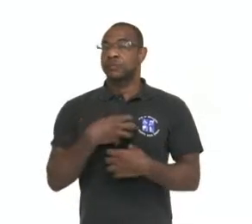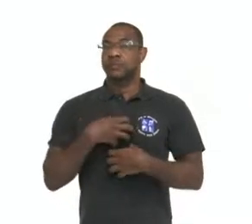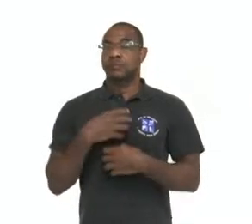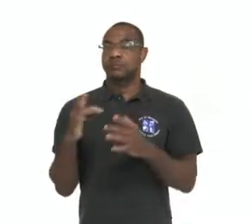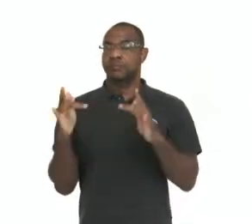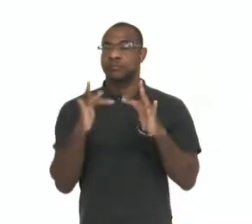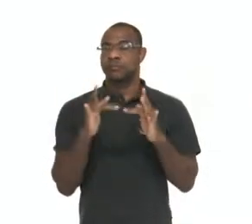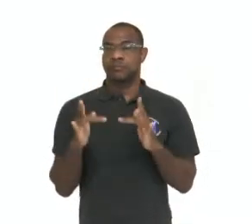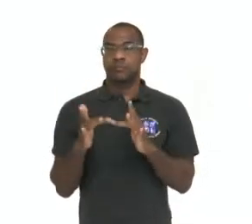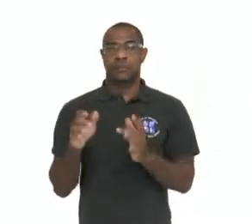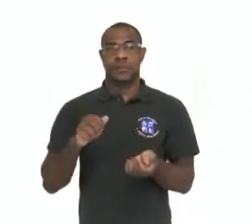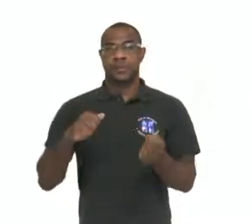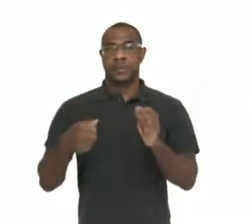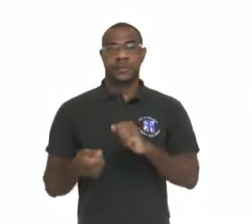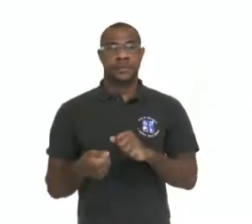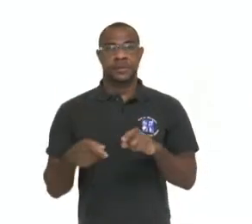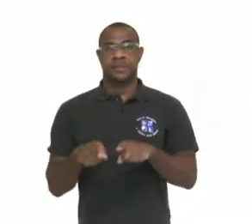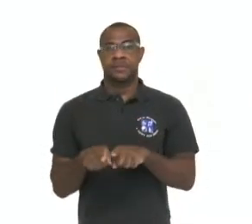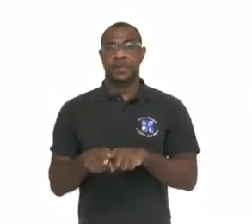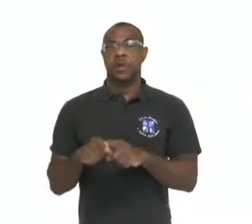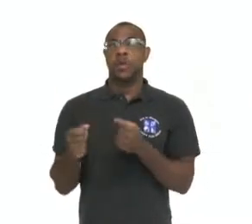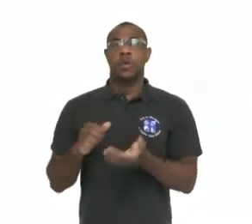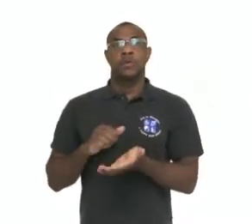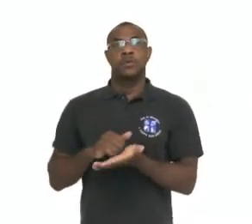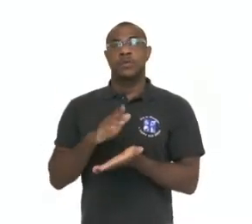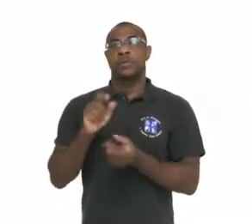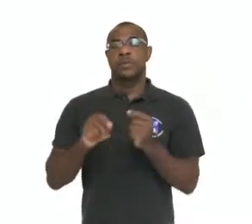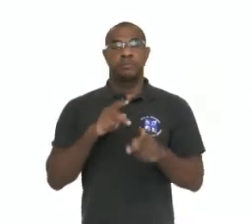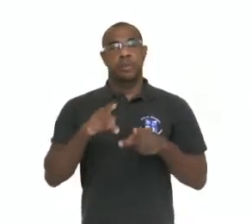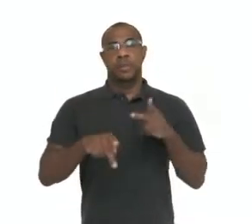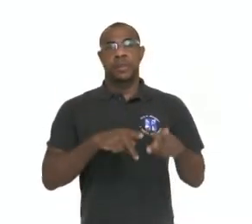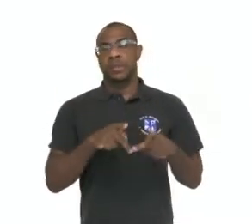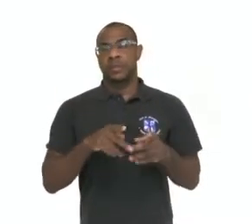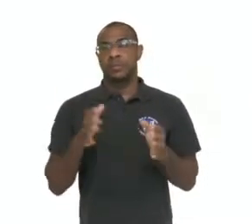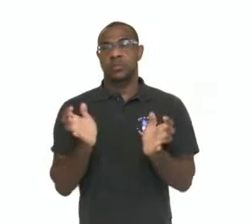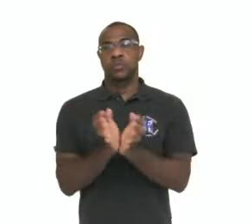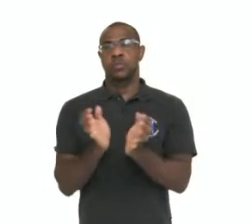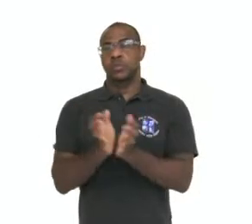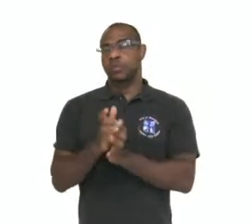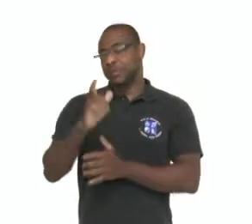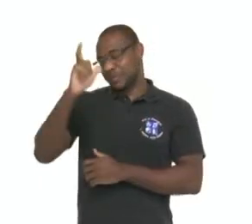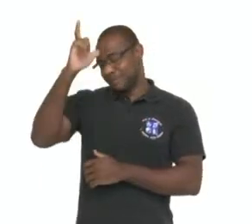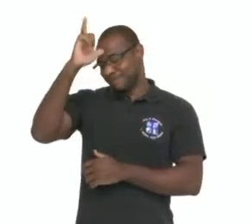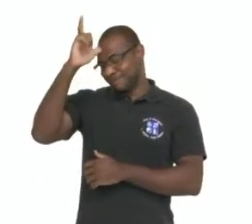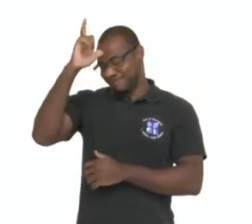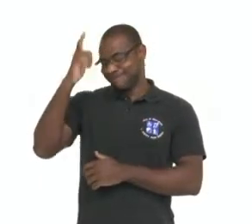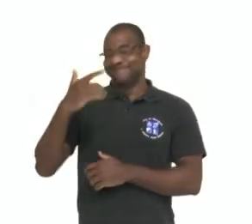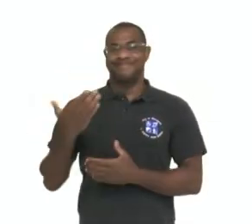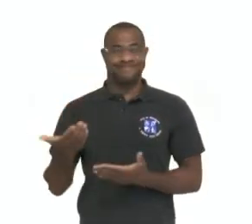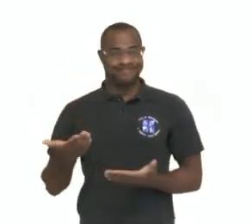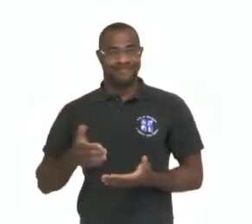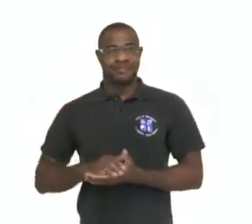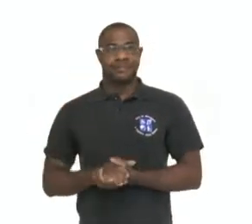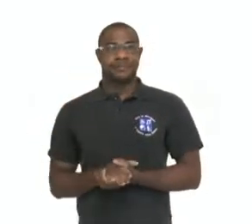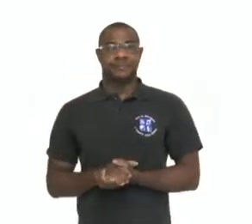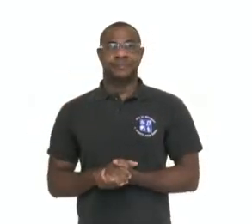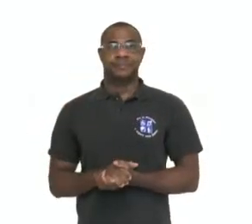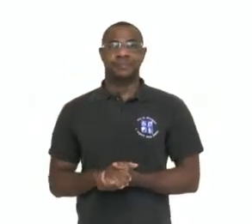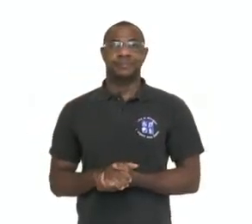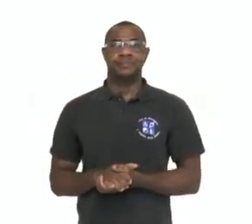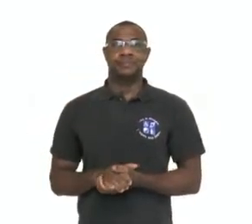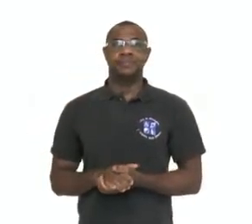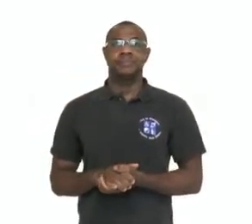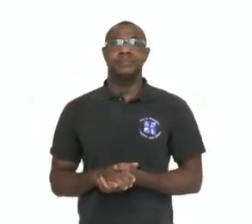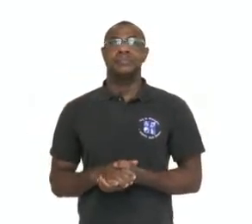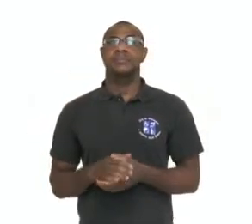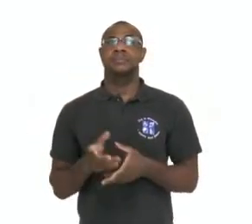contato, adaptação ou exclusão entre populações germânicas e romanas. Ou os romanos, né?